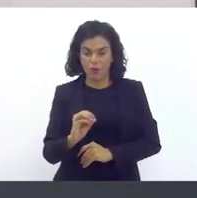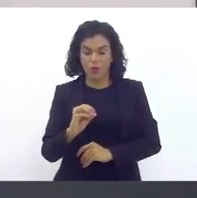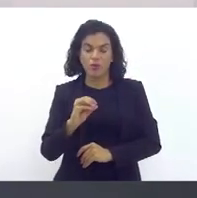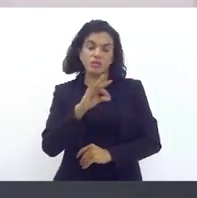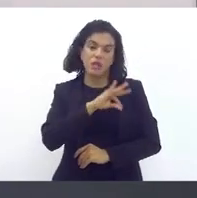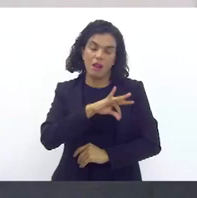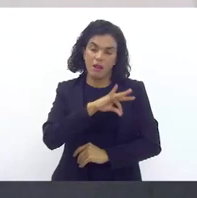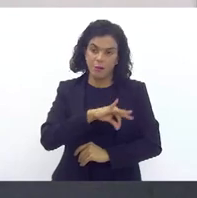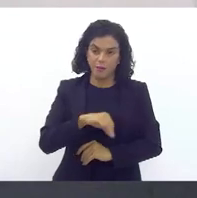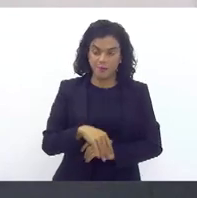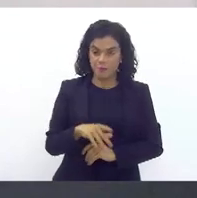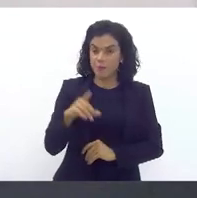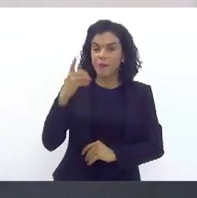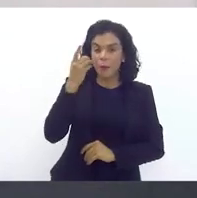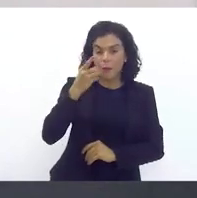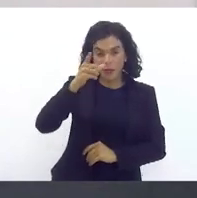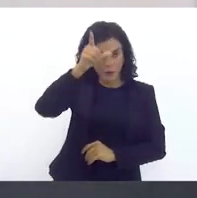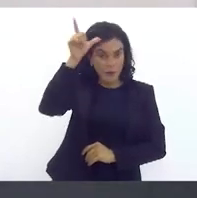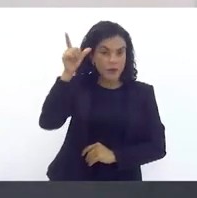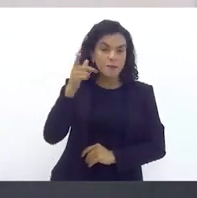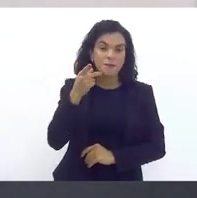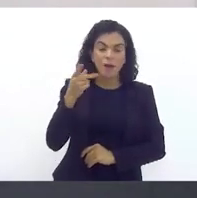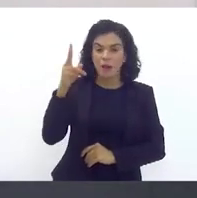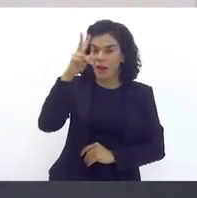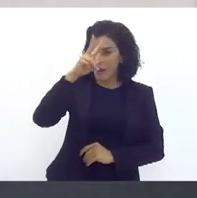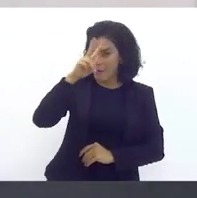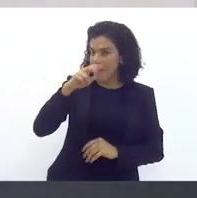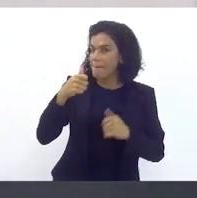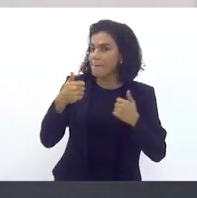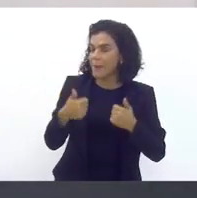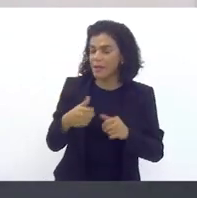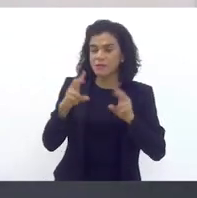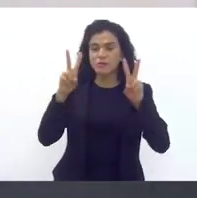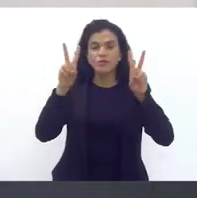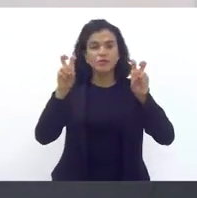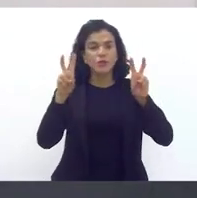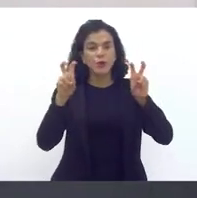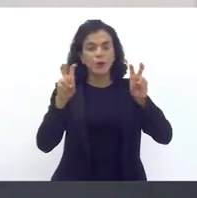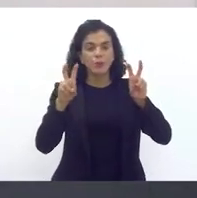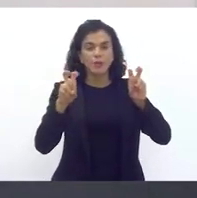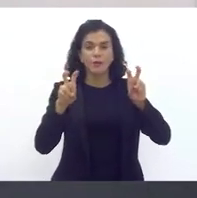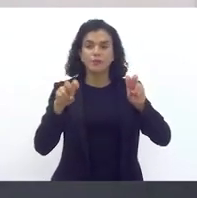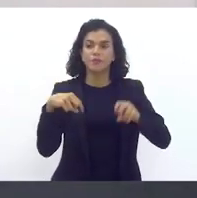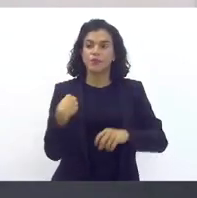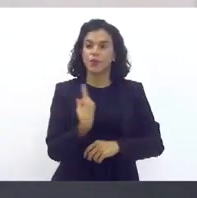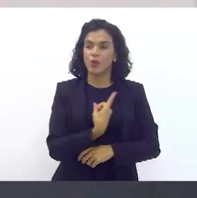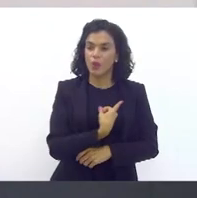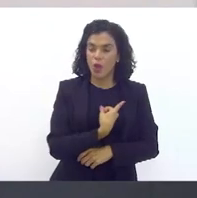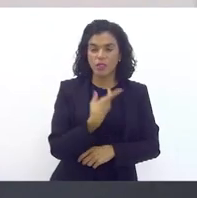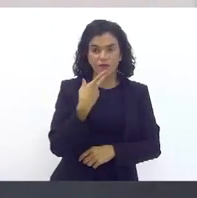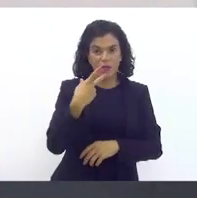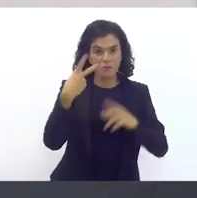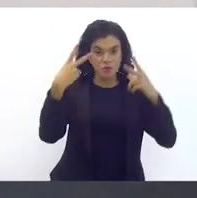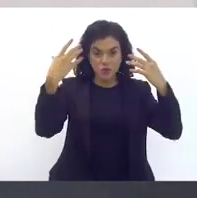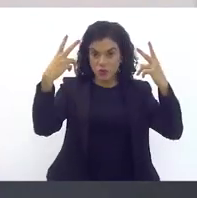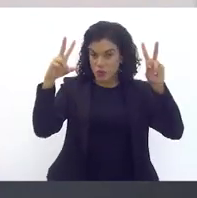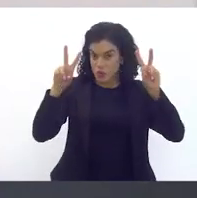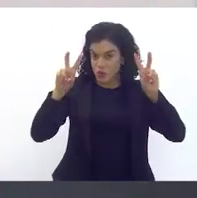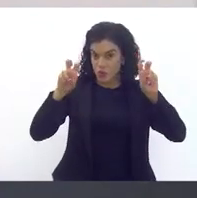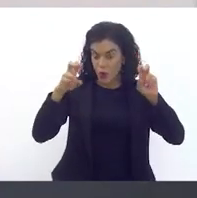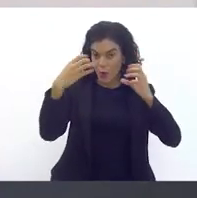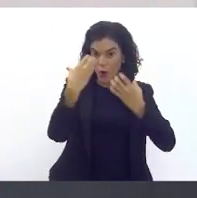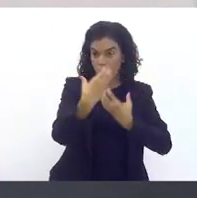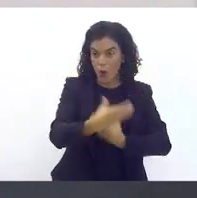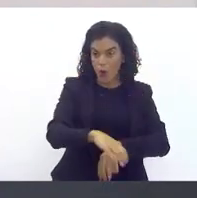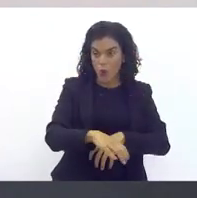certeza vai lembrar disso, fomos nós que colocamos a questão dos concursos públicos para a área da